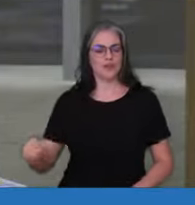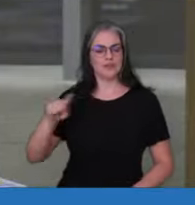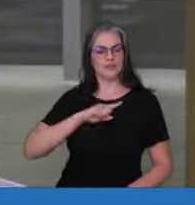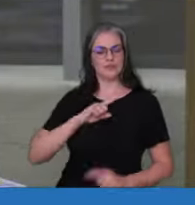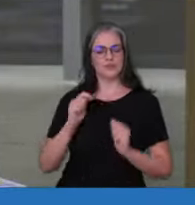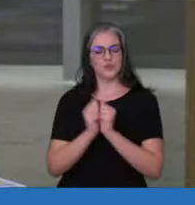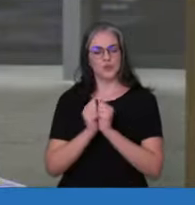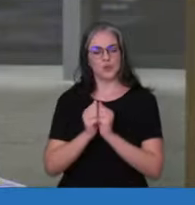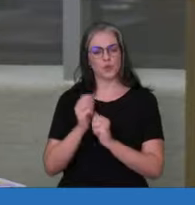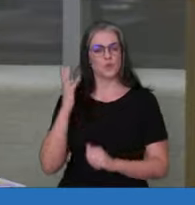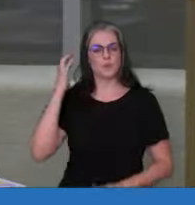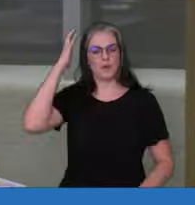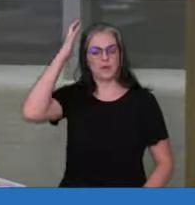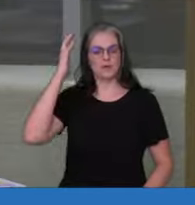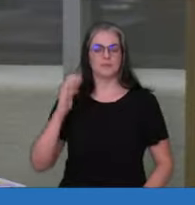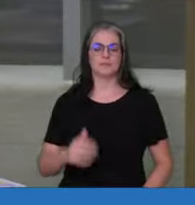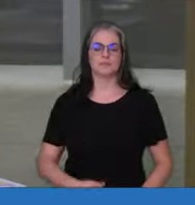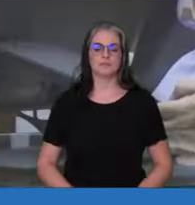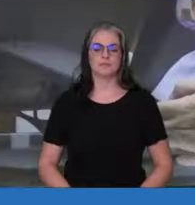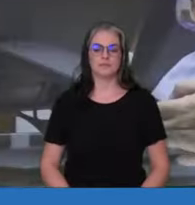Marielle.